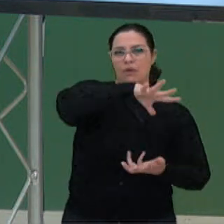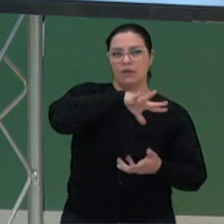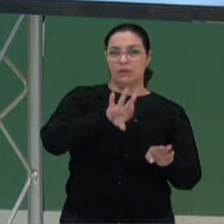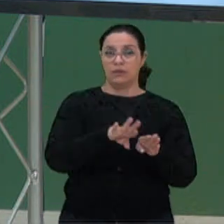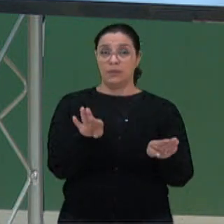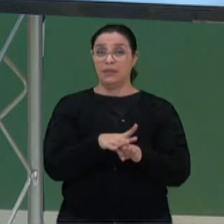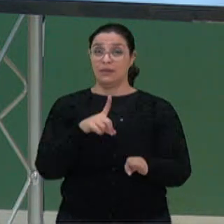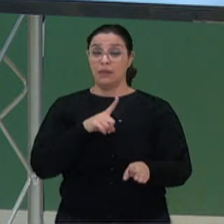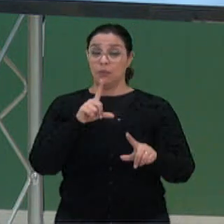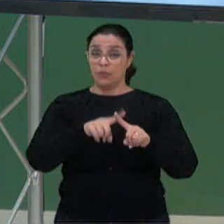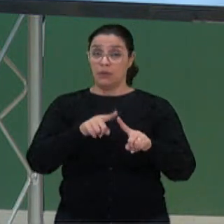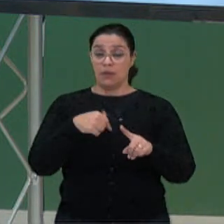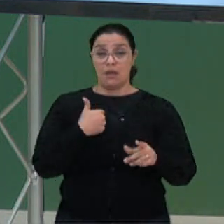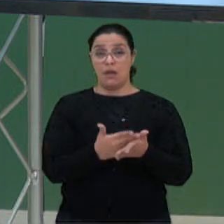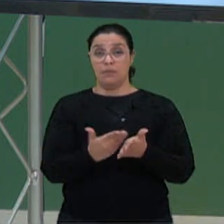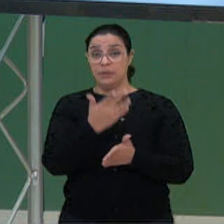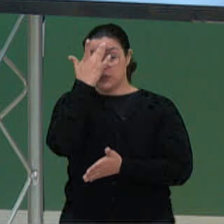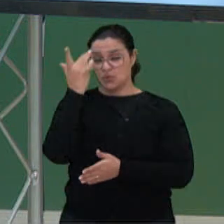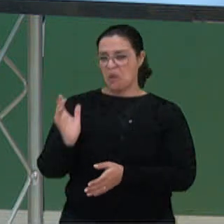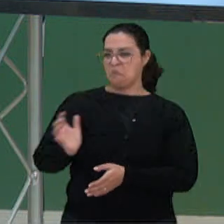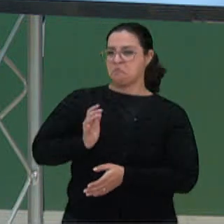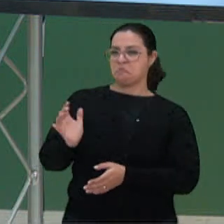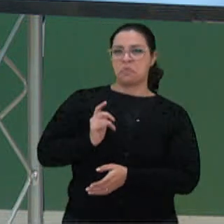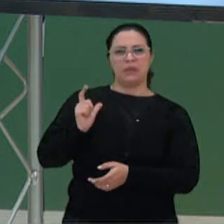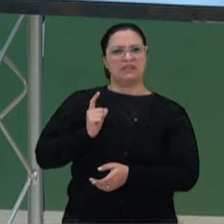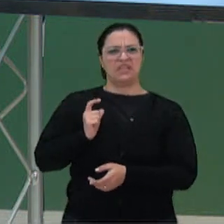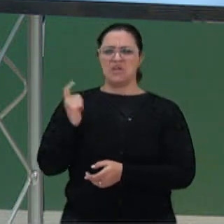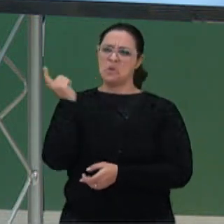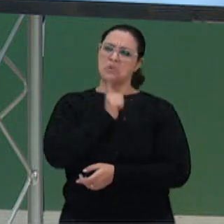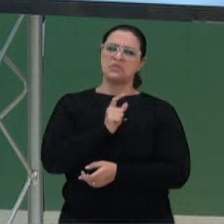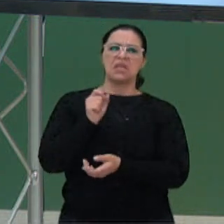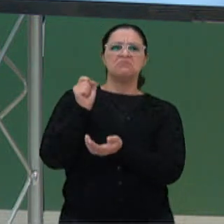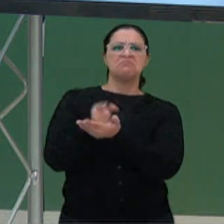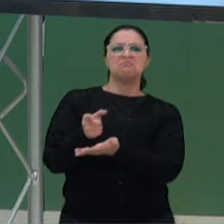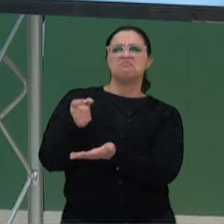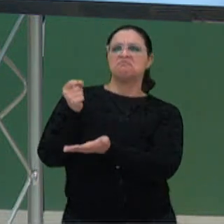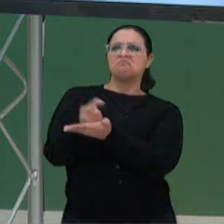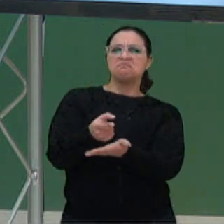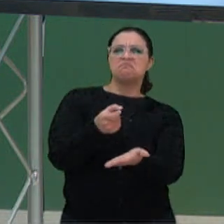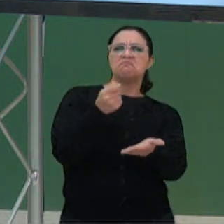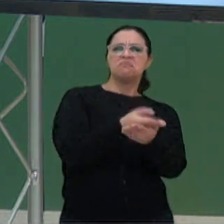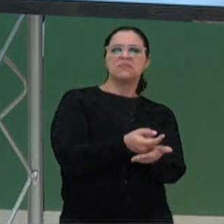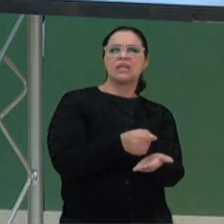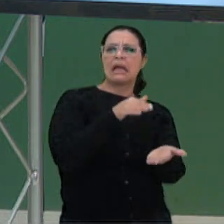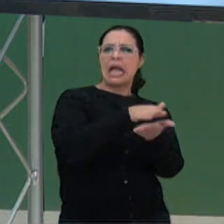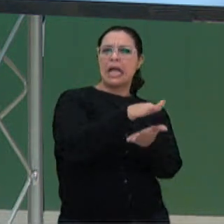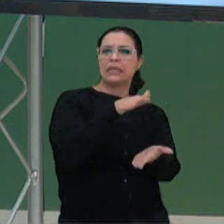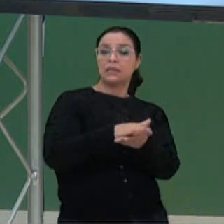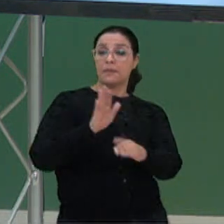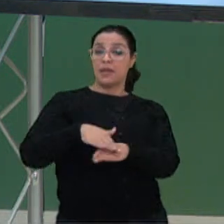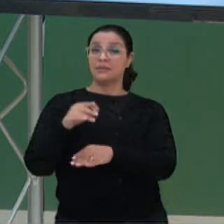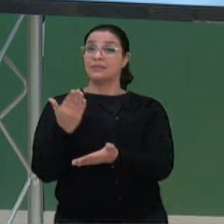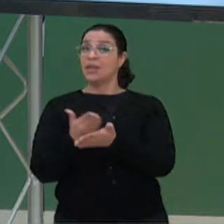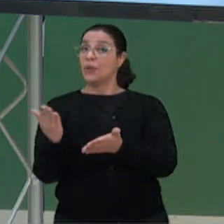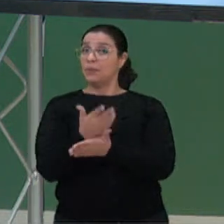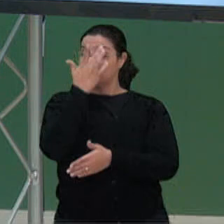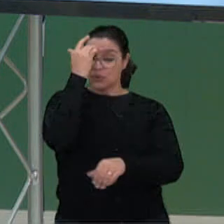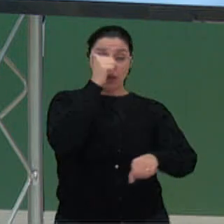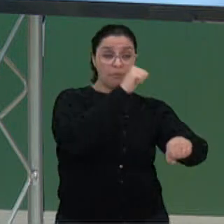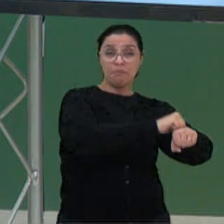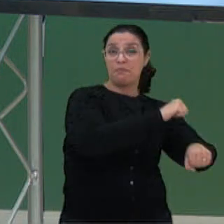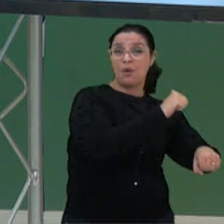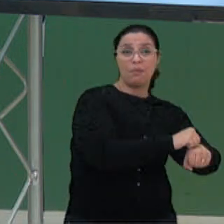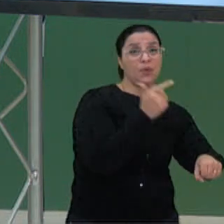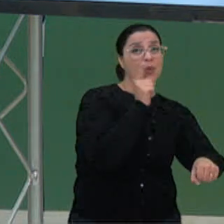desigualdades. Pessoas que têm elevado poder aquisitivo, que conseguem comprar, consumir mais, e outras pessoas que não têm